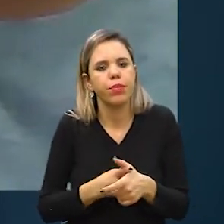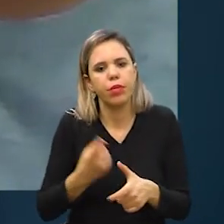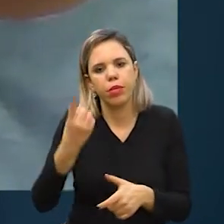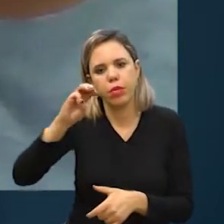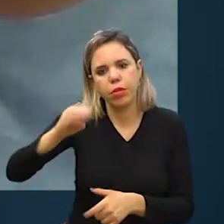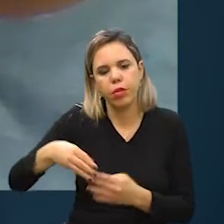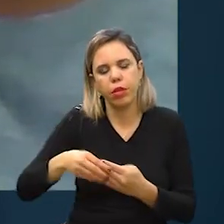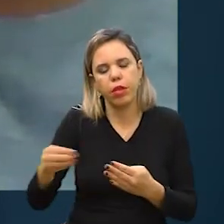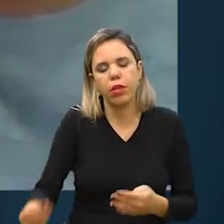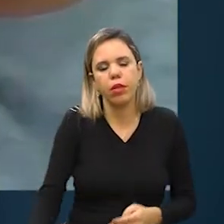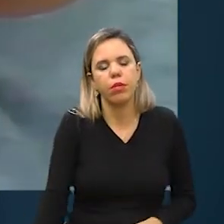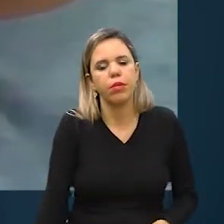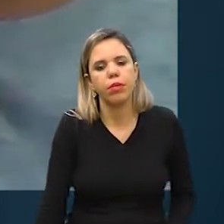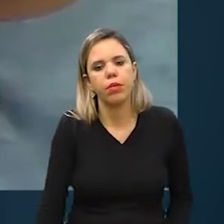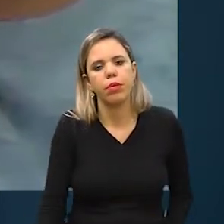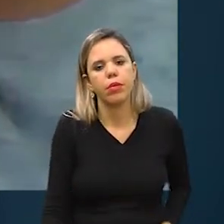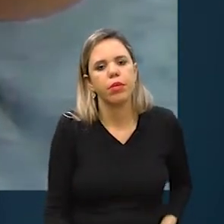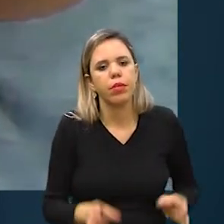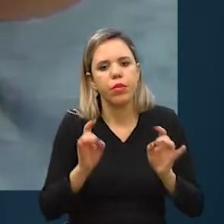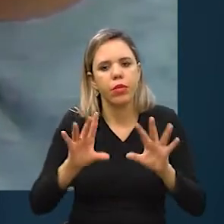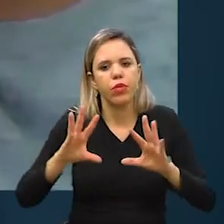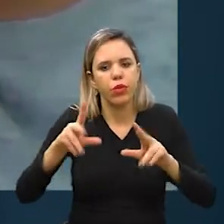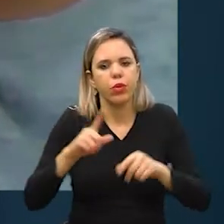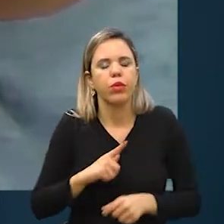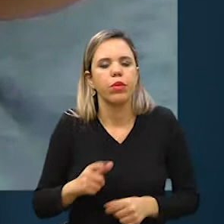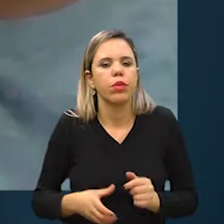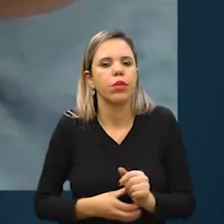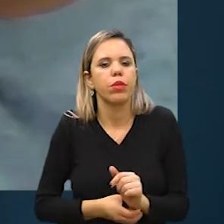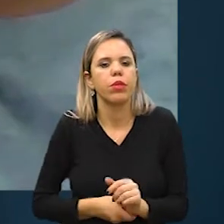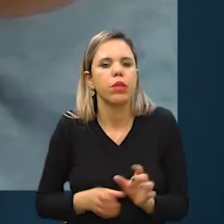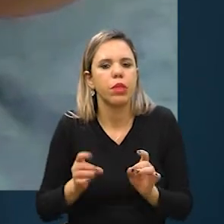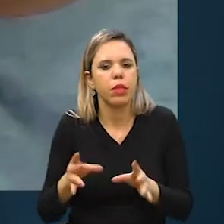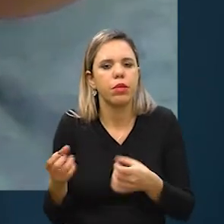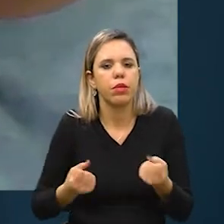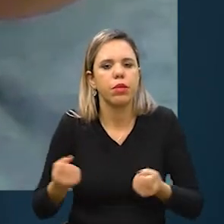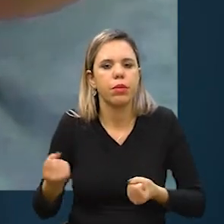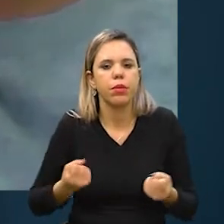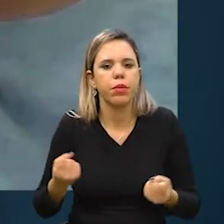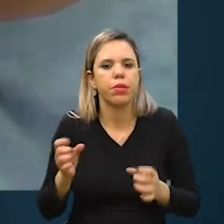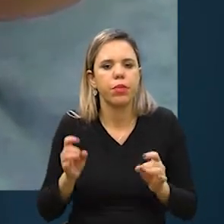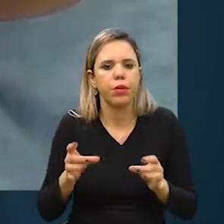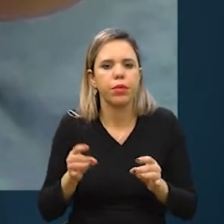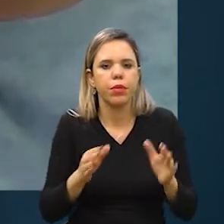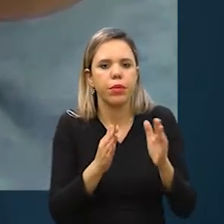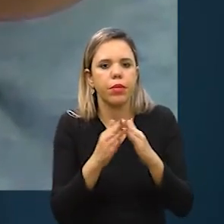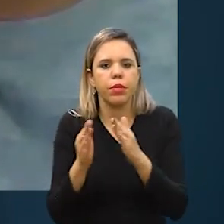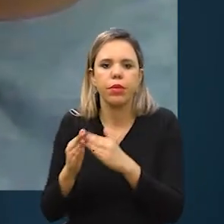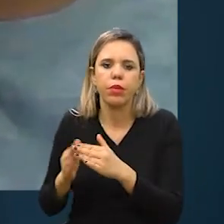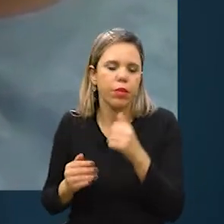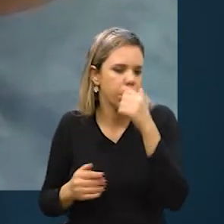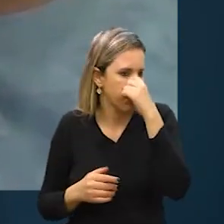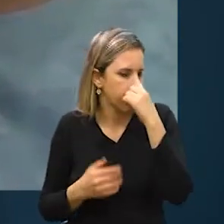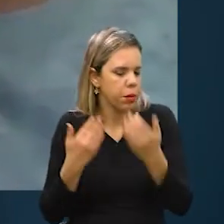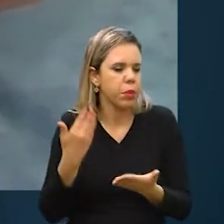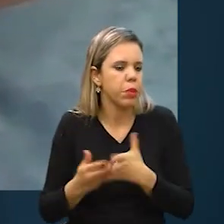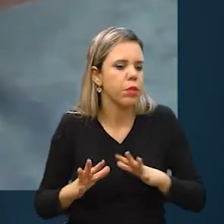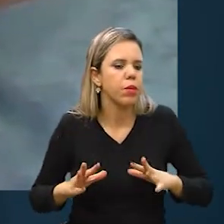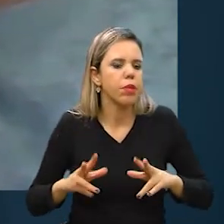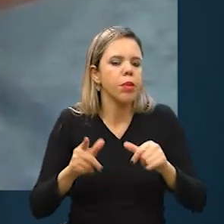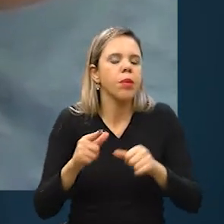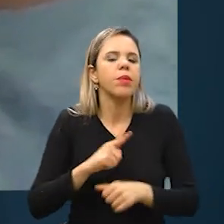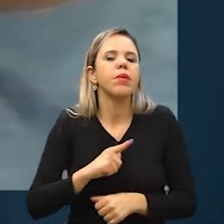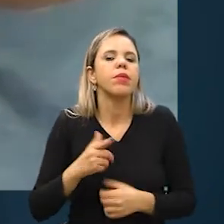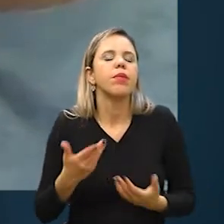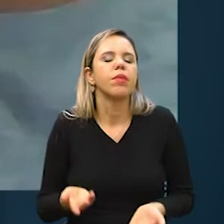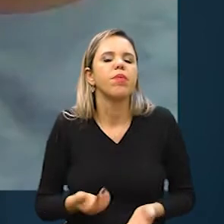devendo US$1 milhão. Eu vendi tudo que eu tinha, eu vendi carro, eu vendi casa, eu perdi tudo